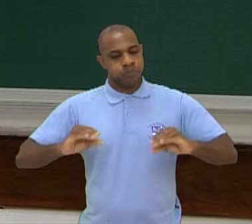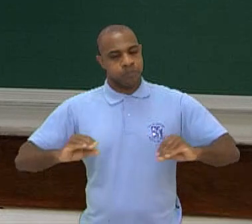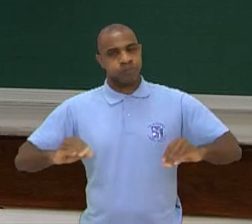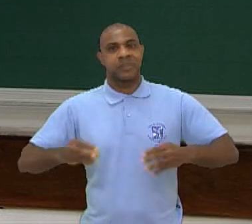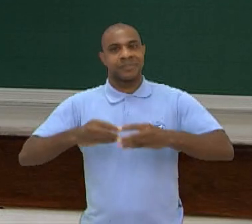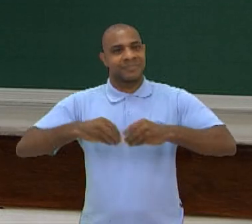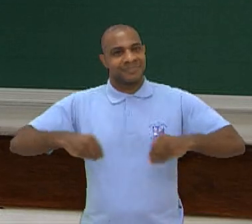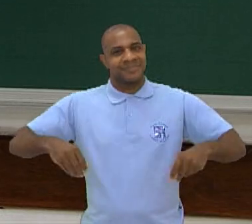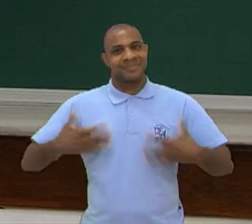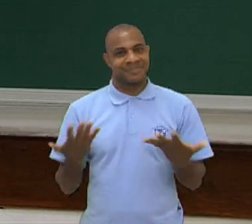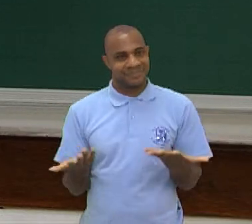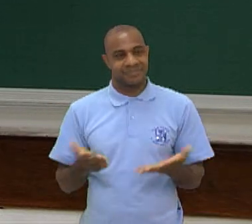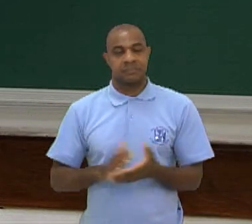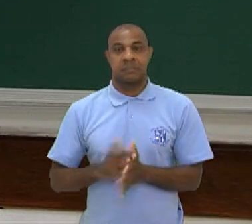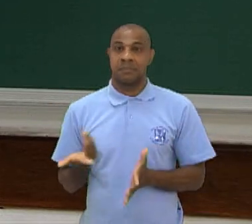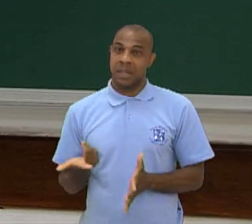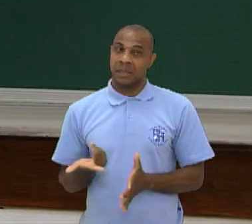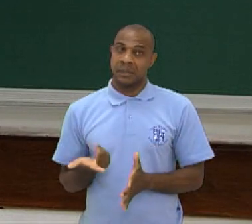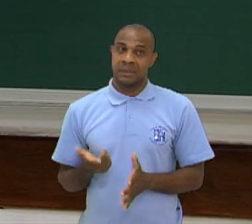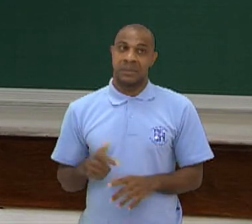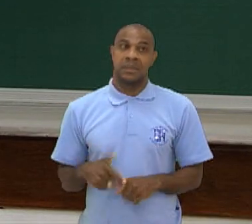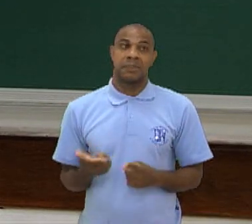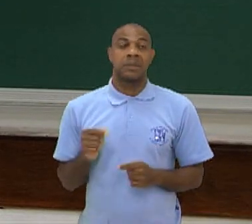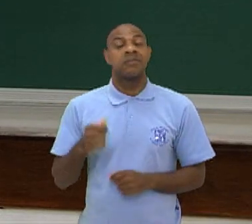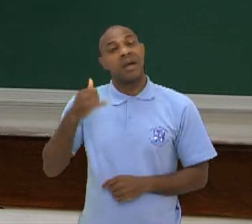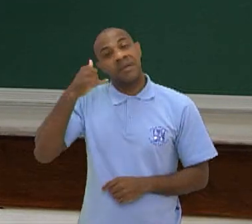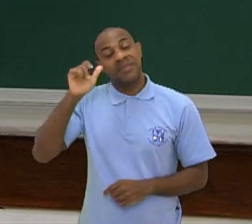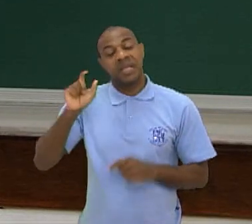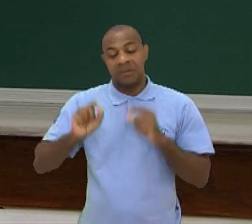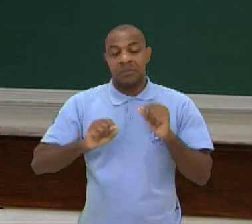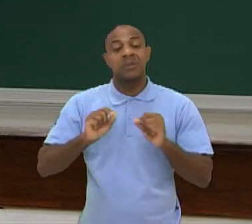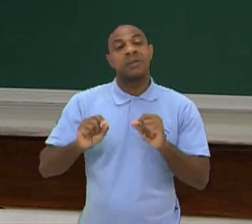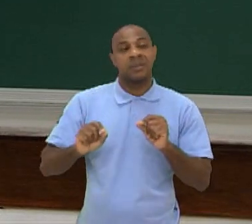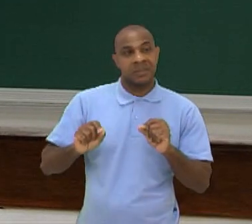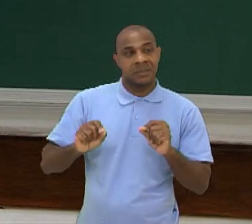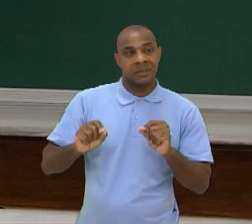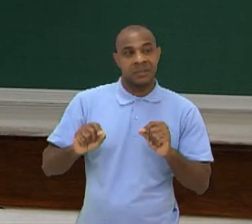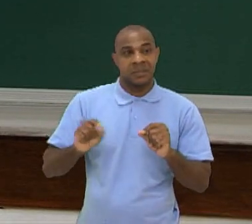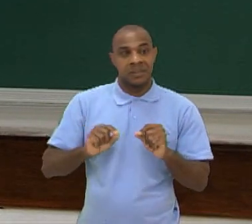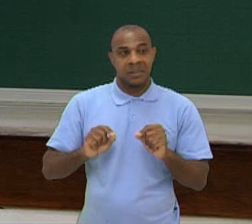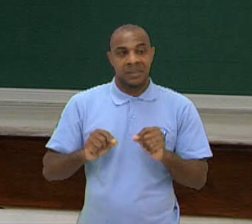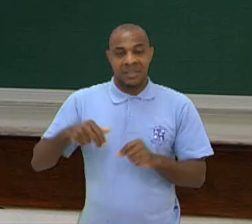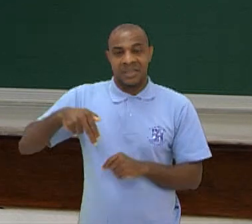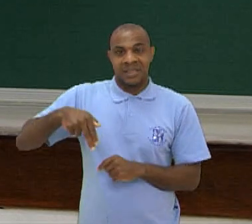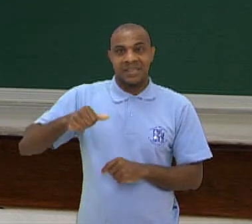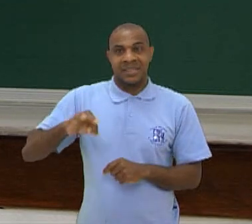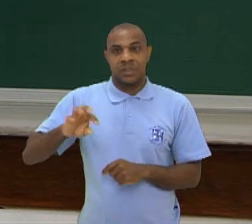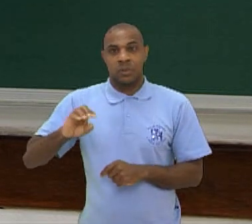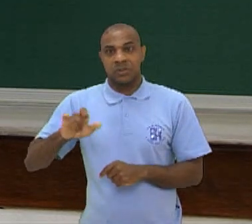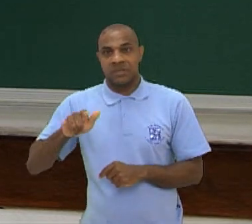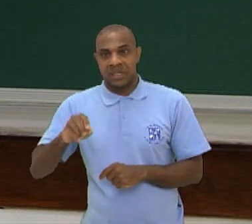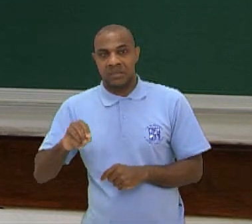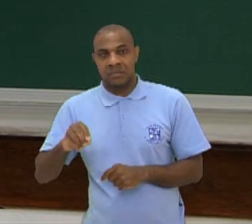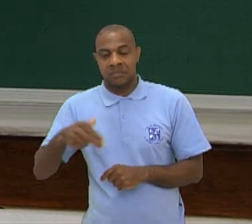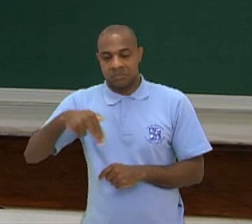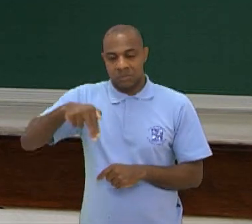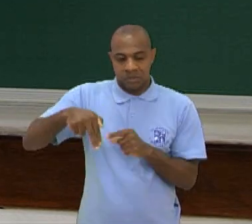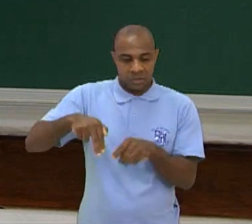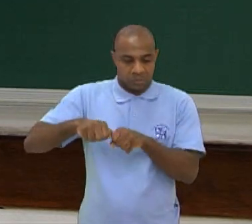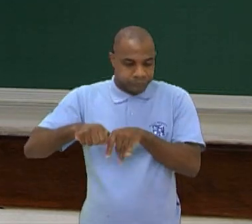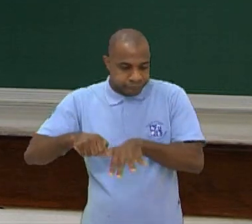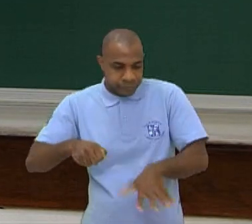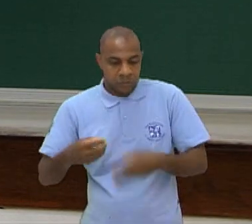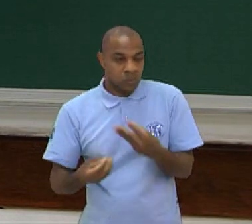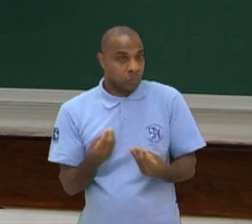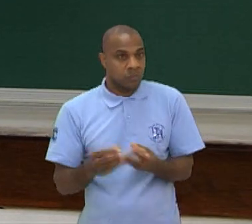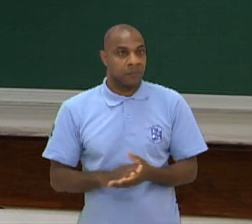coloca nutrientes, mas não é isso que vai evitar que esse excesso de nitrogênio cheguem aos rios para causar eutrofização,